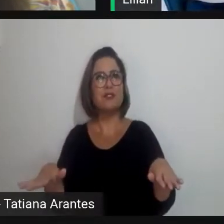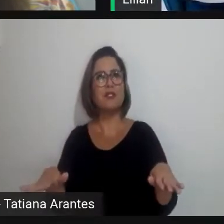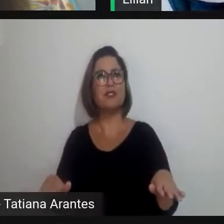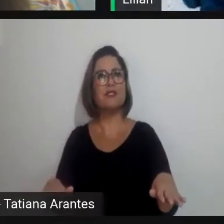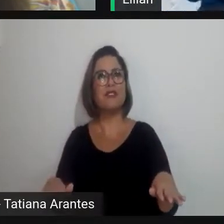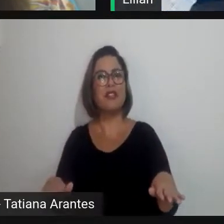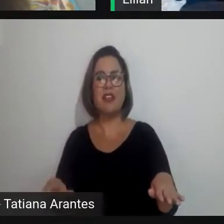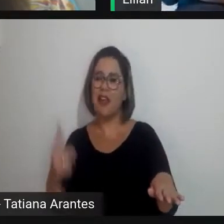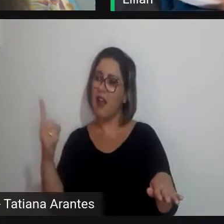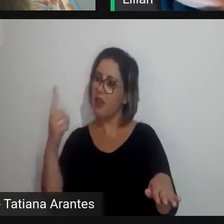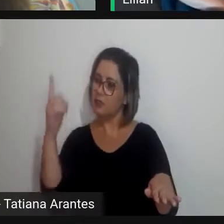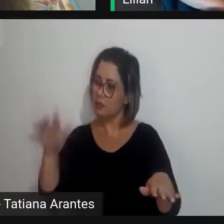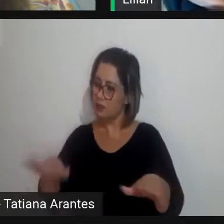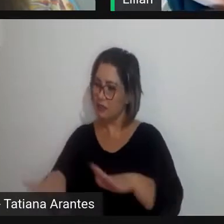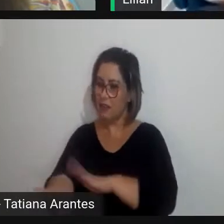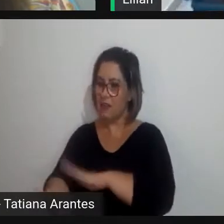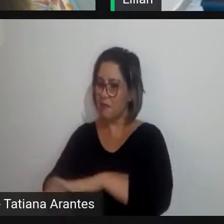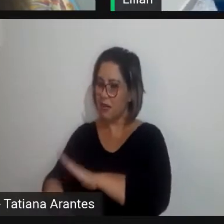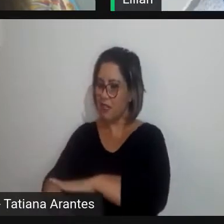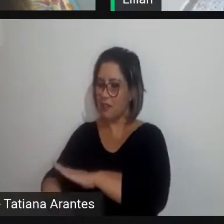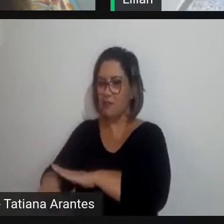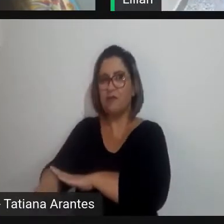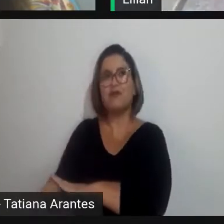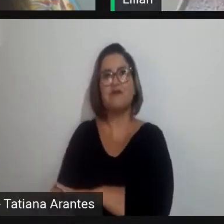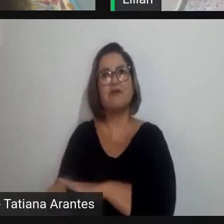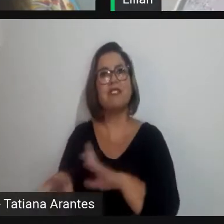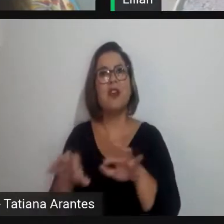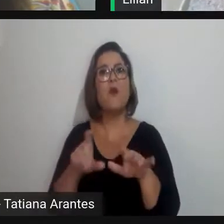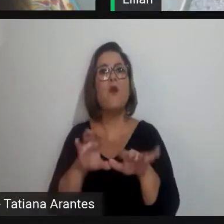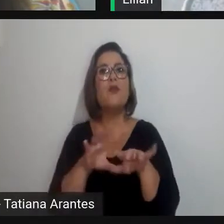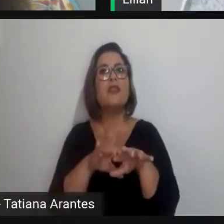altura, aí o que aconteceu com os meus pés?